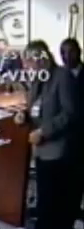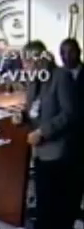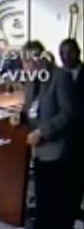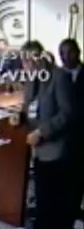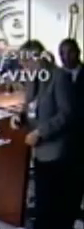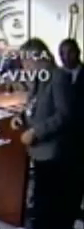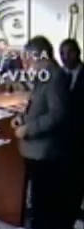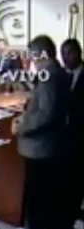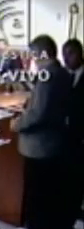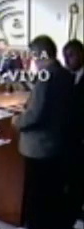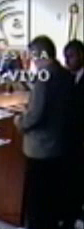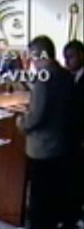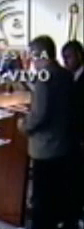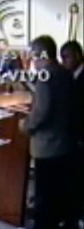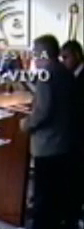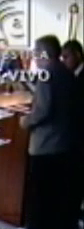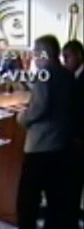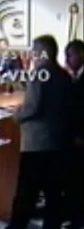só aqui perto